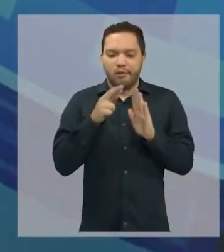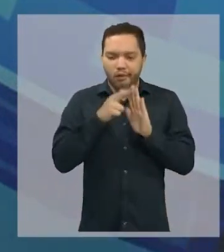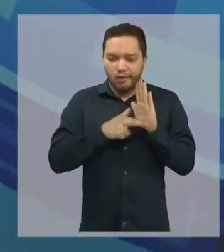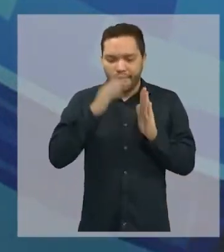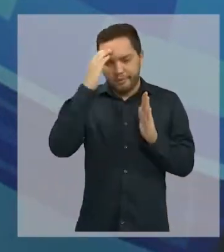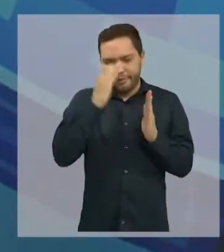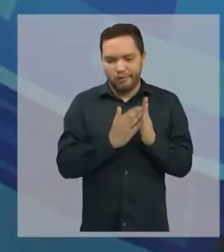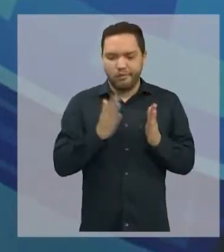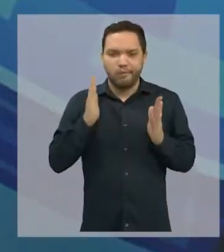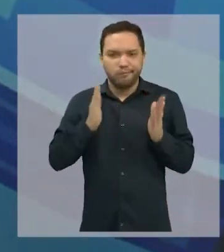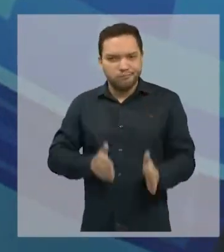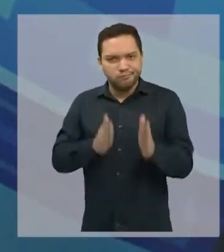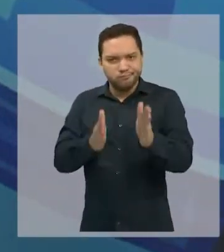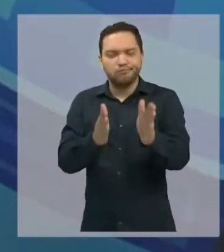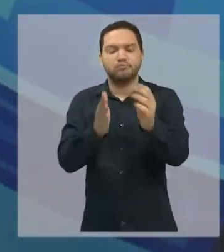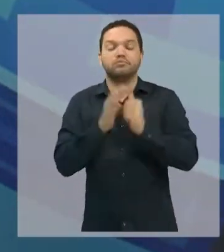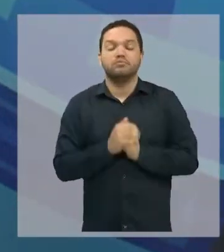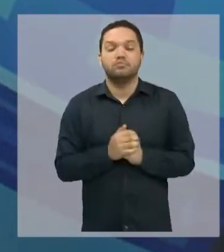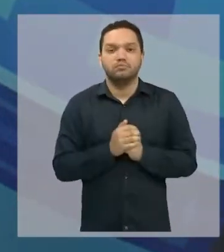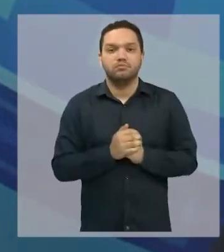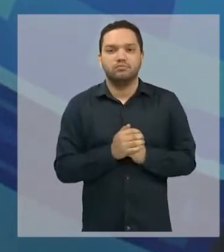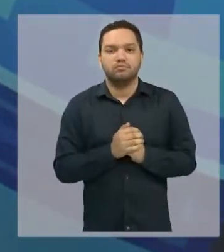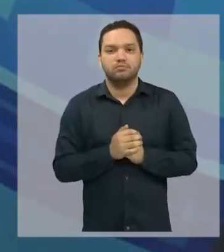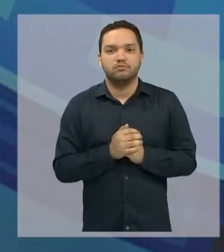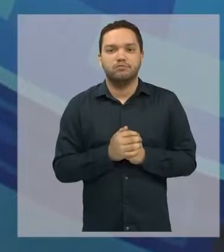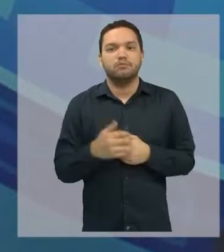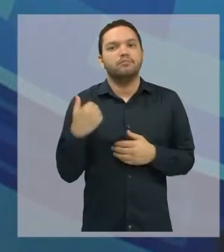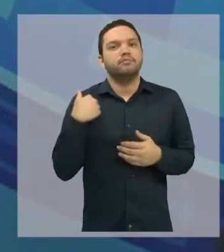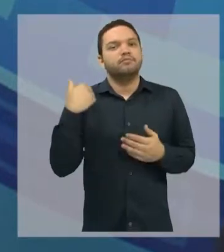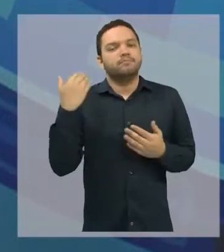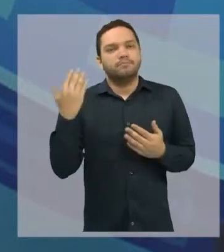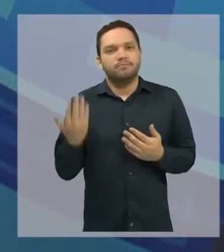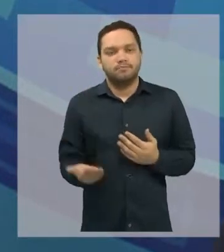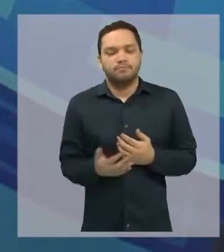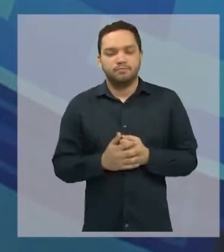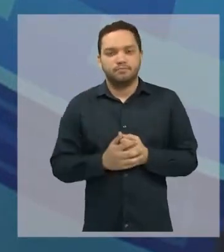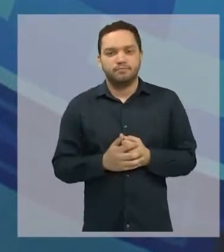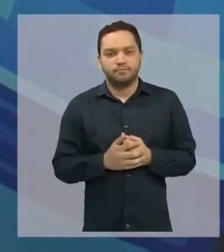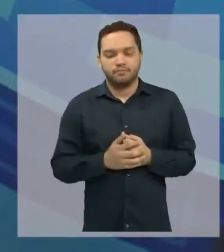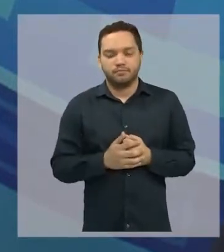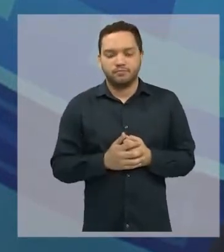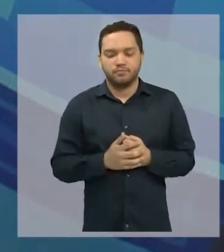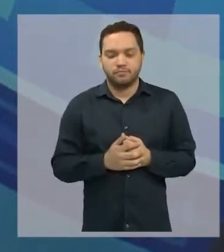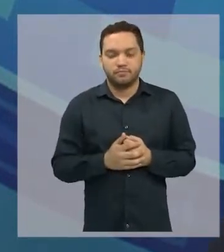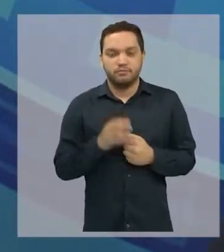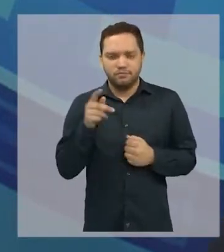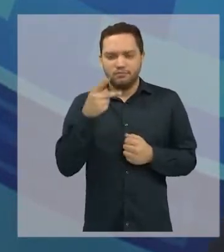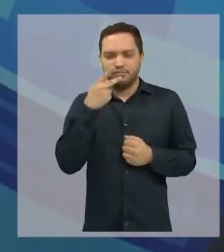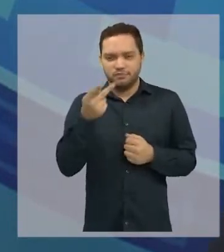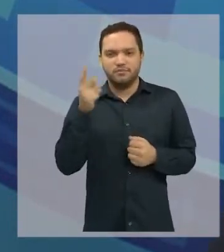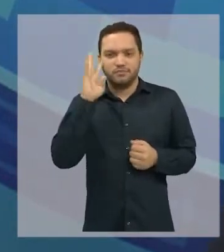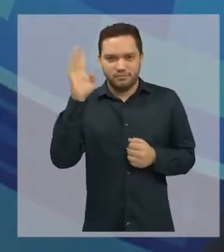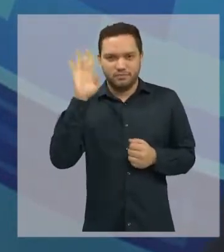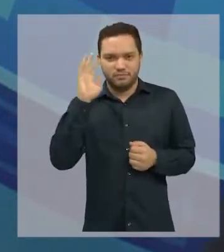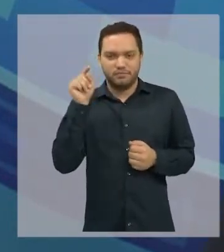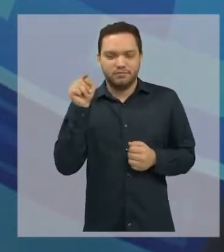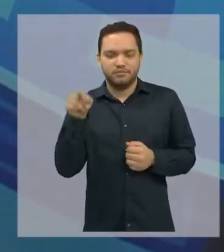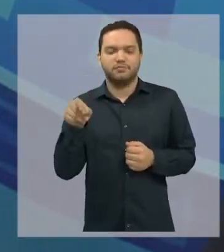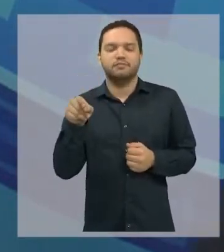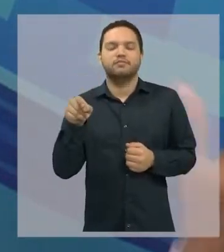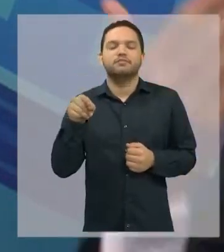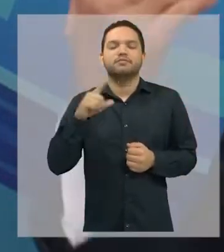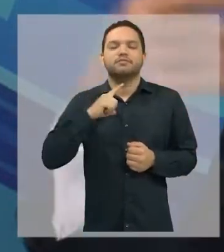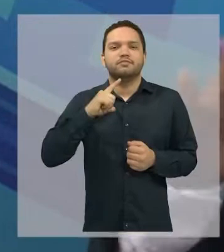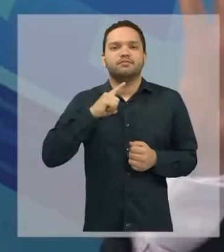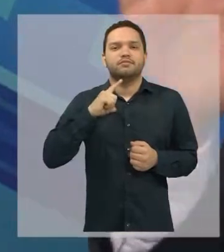trilhos. Então, houve isso. E, por outro lado... Aliás, essa teoria é Montesquieu, né?